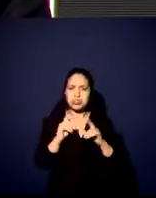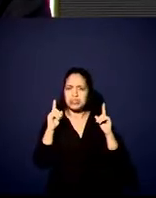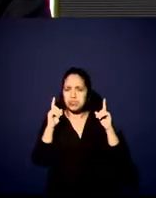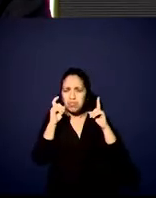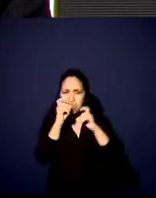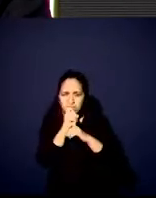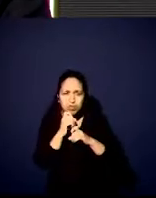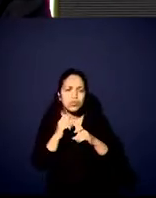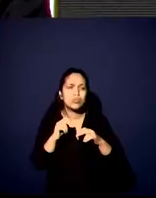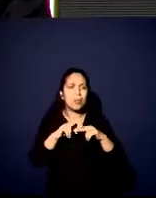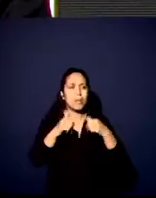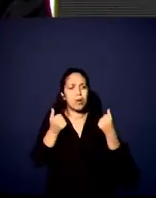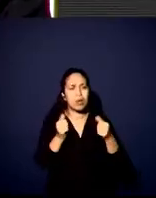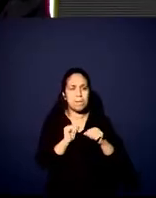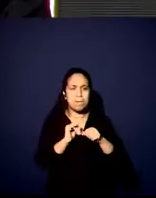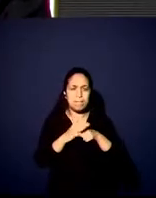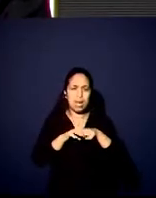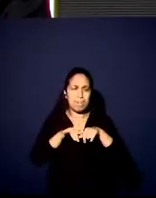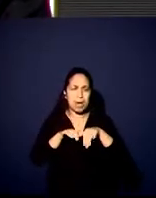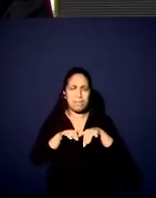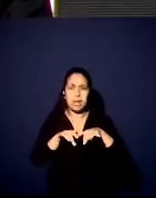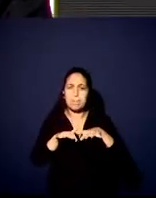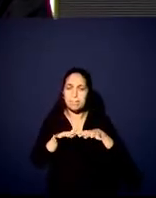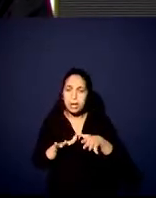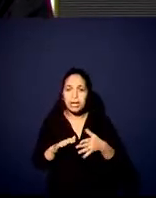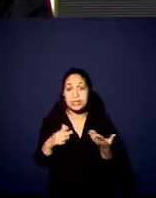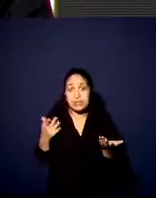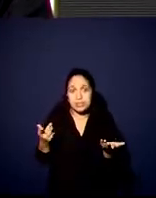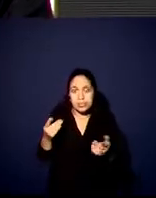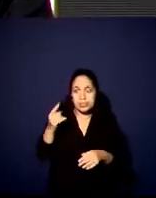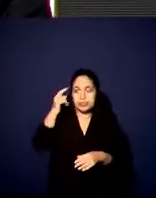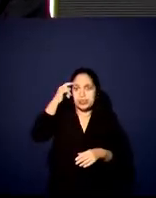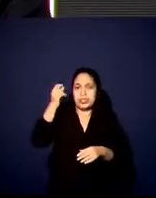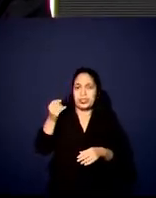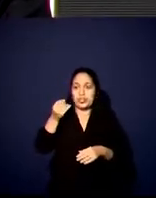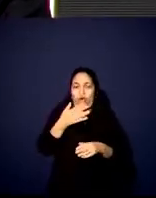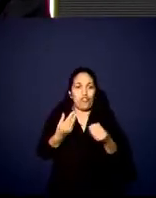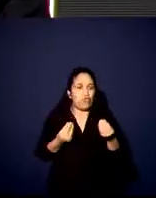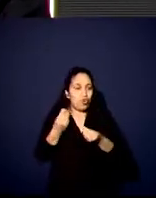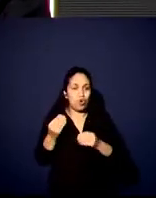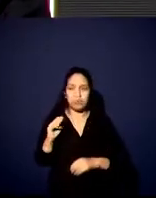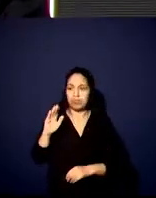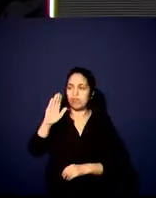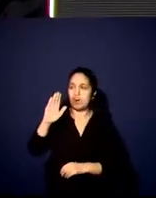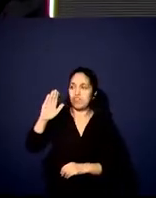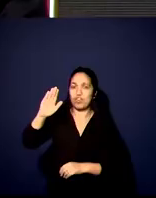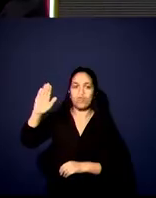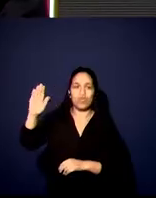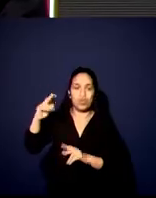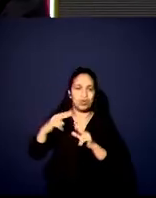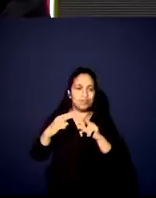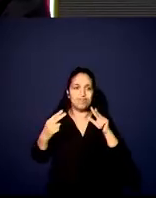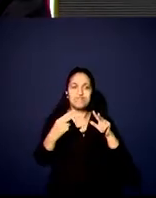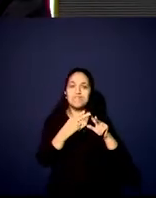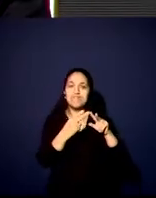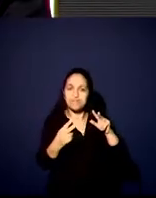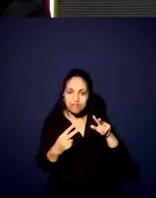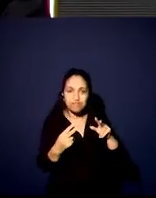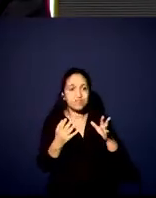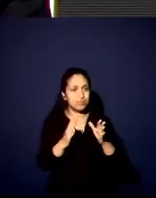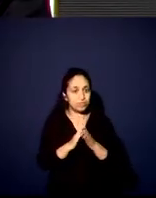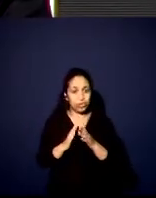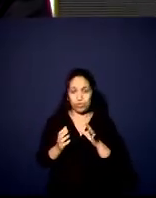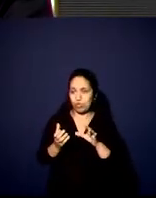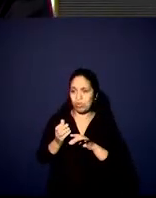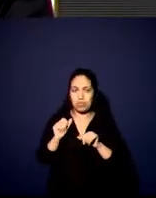a pandemia e tivemos que nos Reinventar com relação as rotações virtuais as negociações virtuais ao congresso